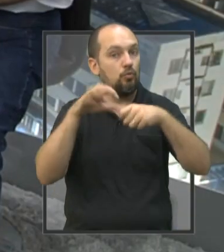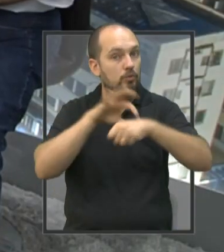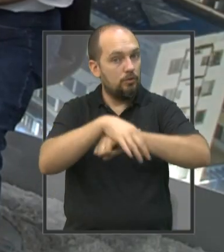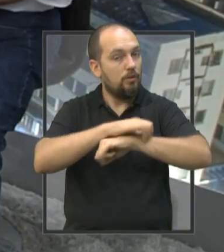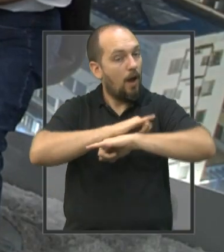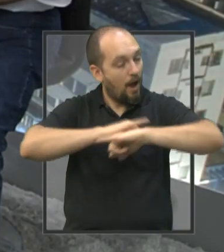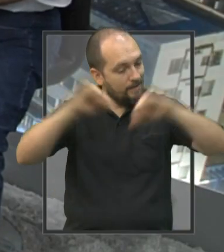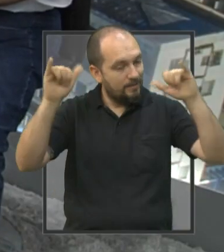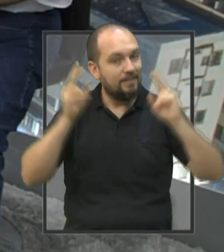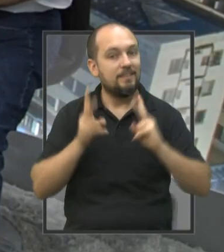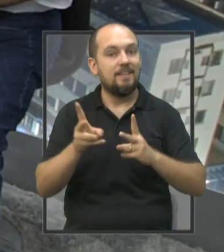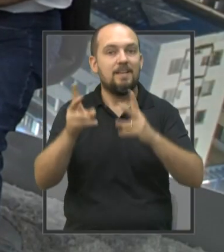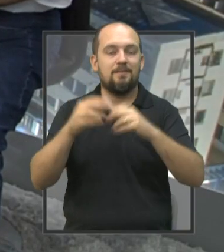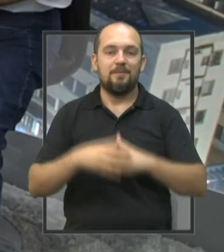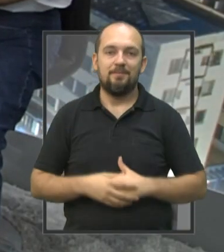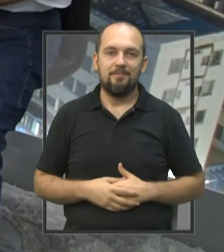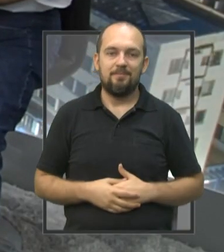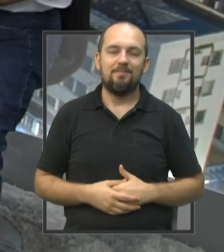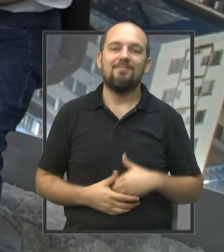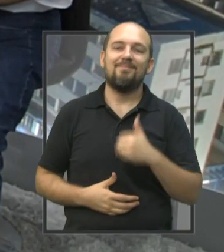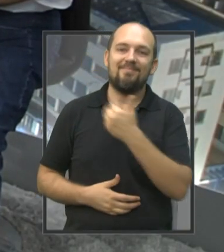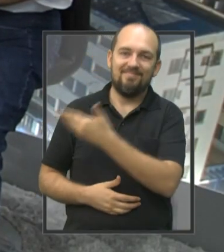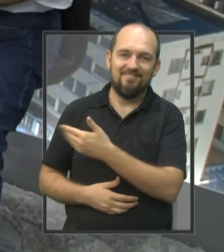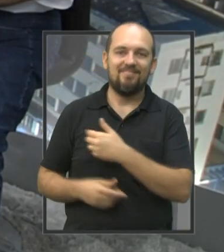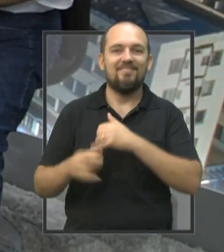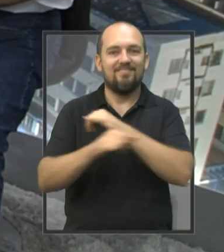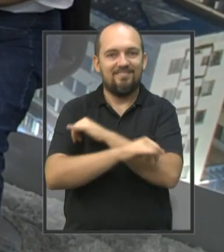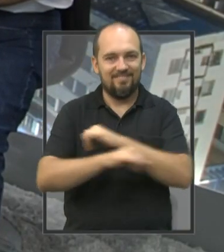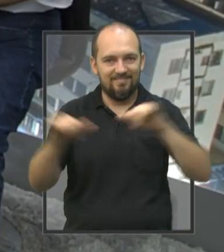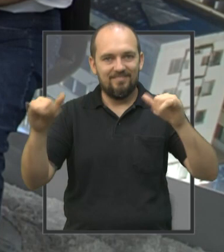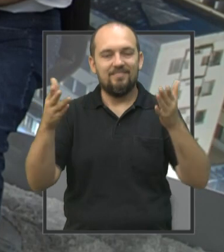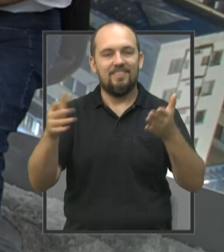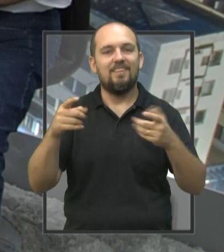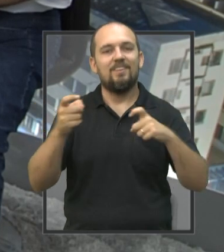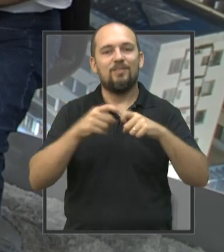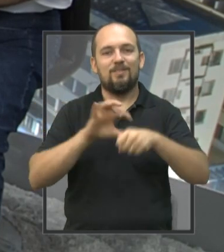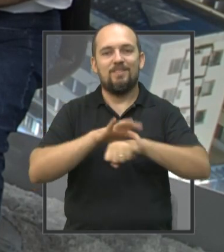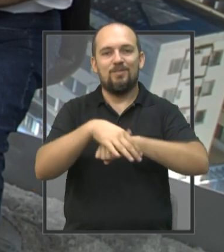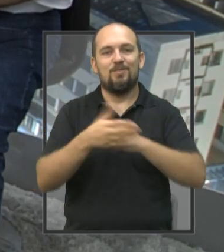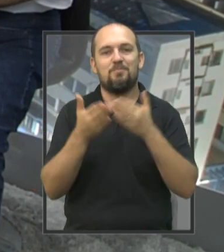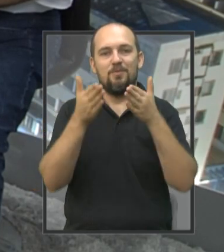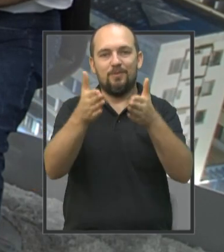É isso. Esses, portanto, são os votos do vereador Doutor Segura para